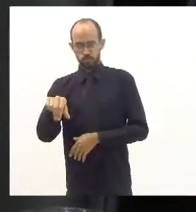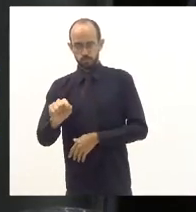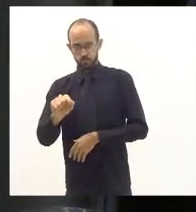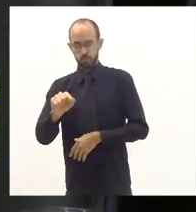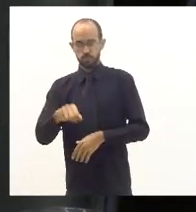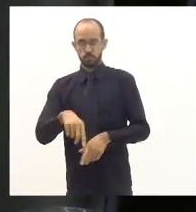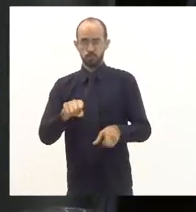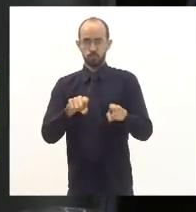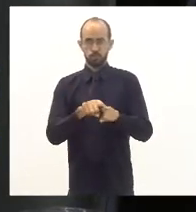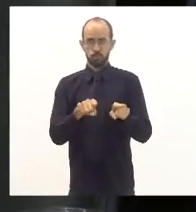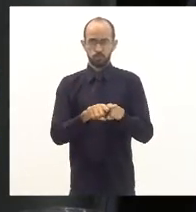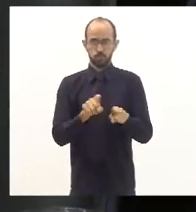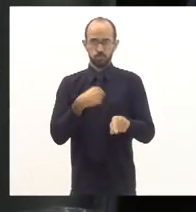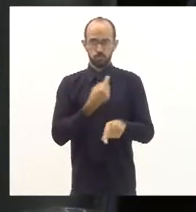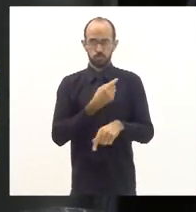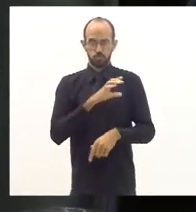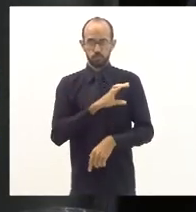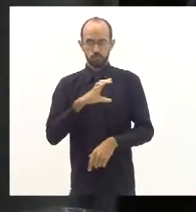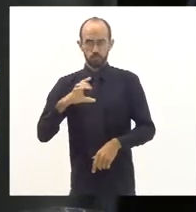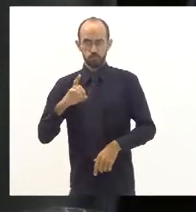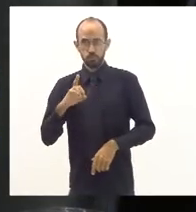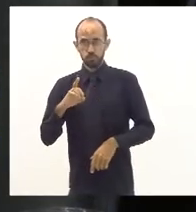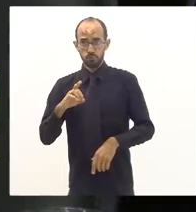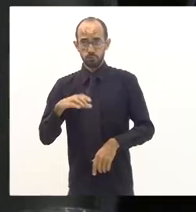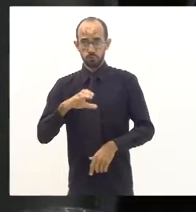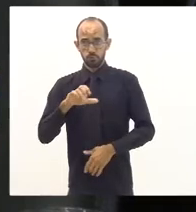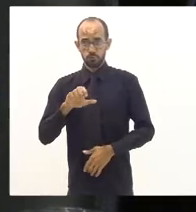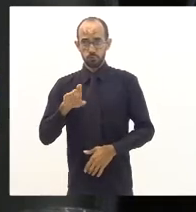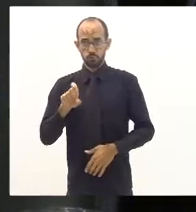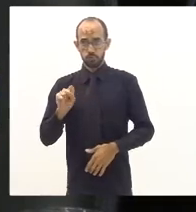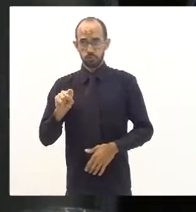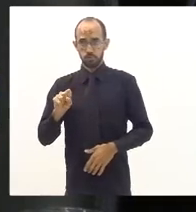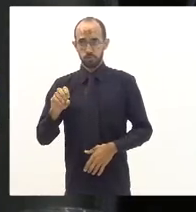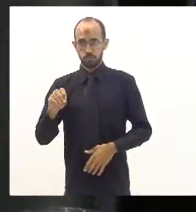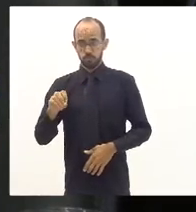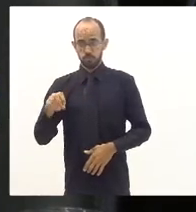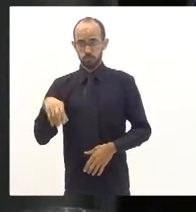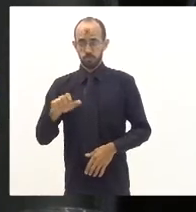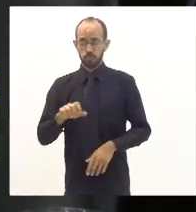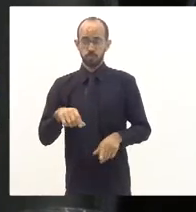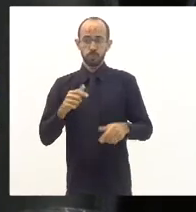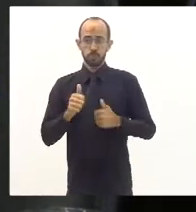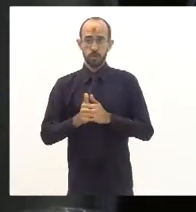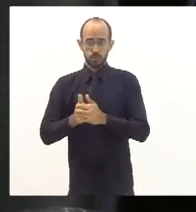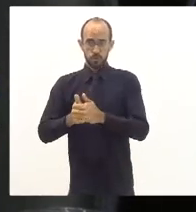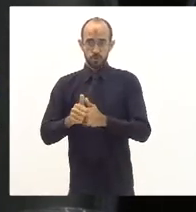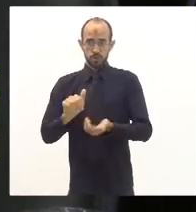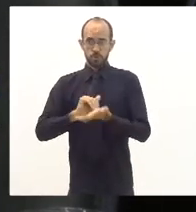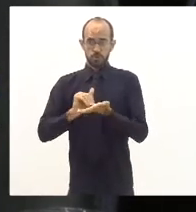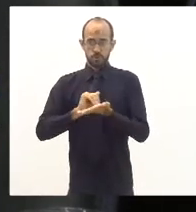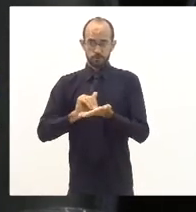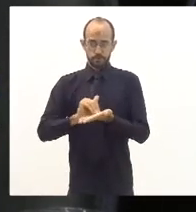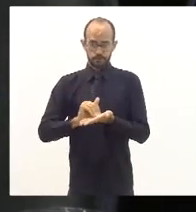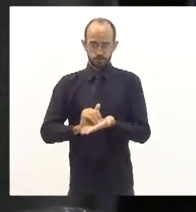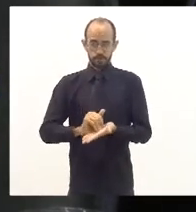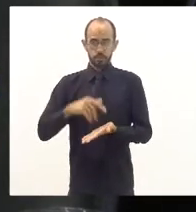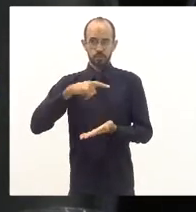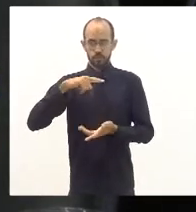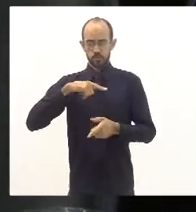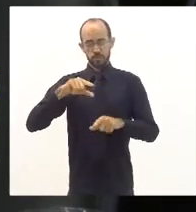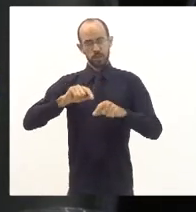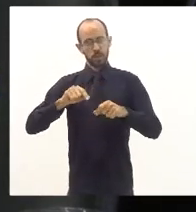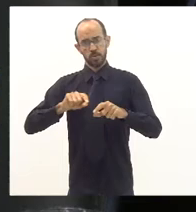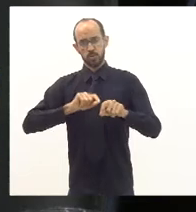o nosso coordenador, que é o Celso Verne, que acompanham essa agenda pela secretaria já há um tempo, e que tem uma porta